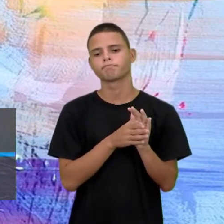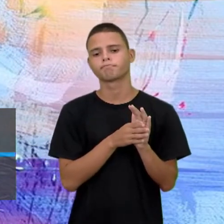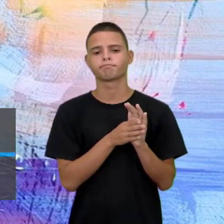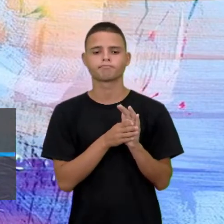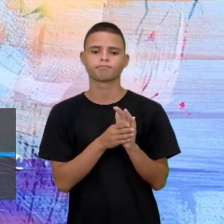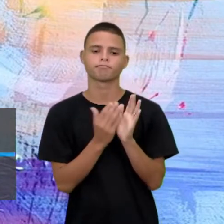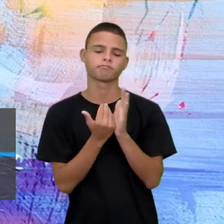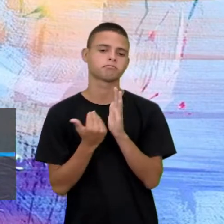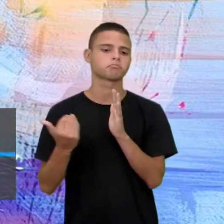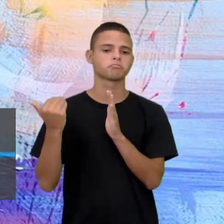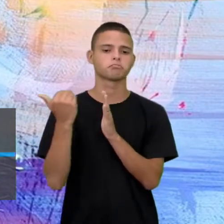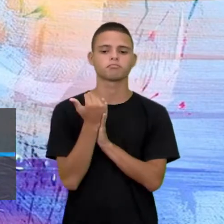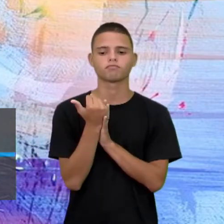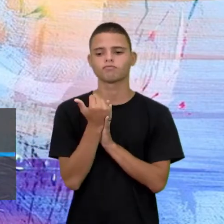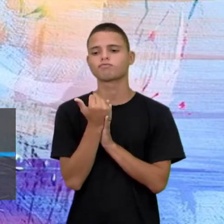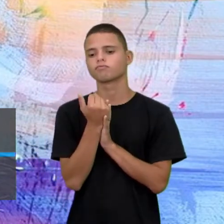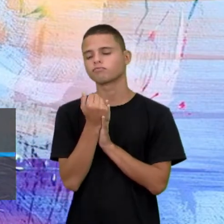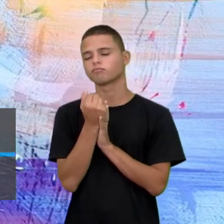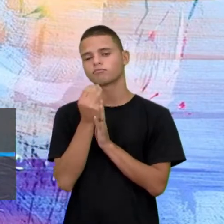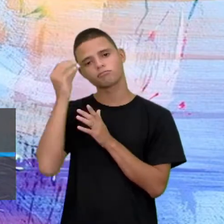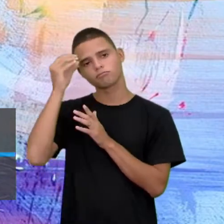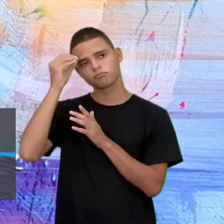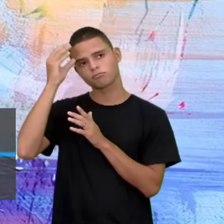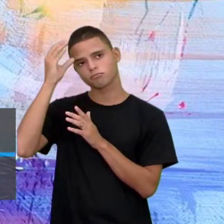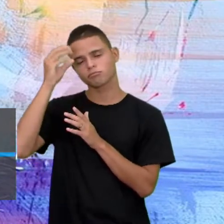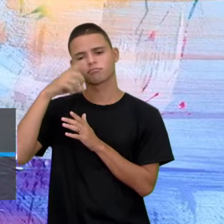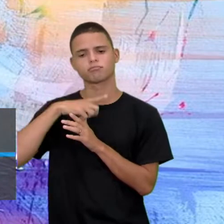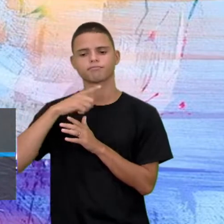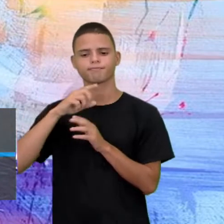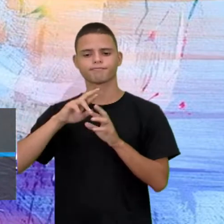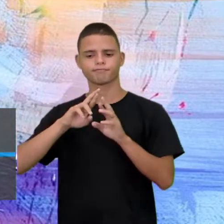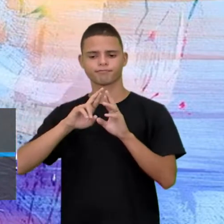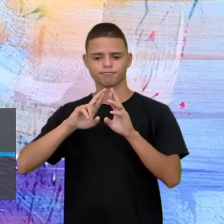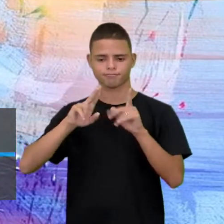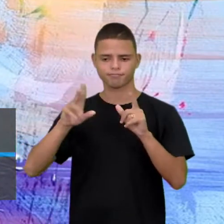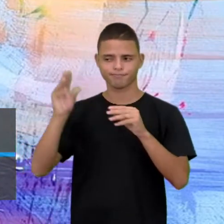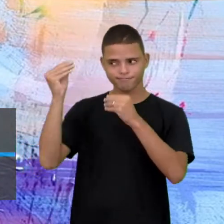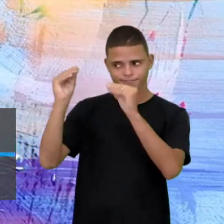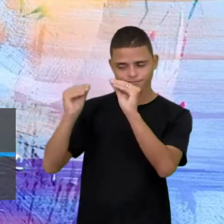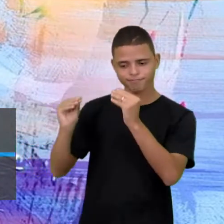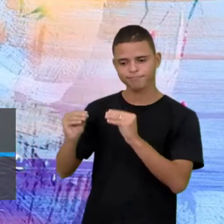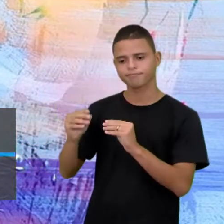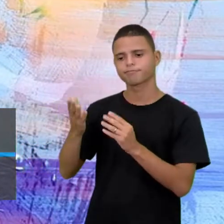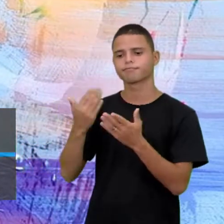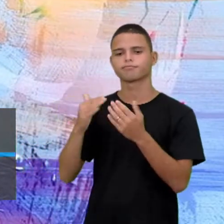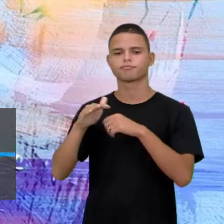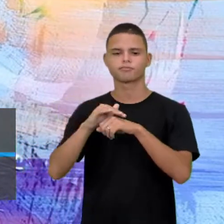o campo de conhecimento, porque nós temos vários tipos aí de design que nós vamos conversar um pouquinho